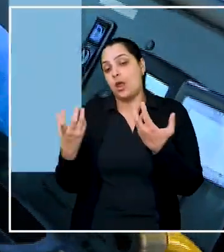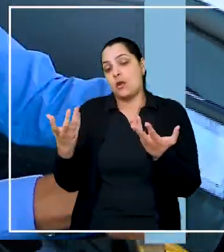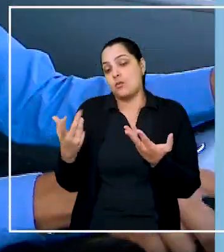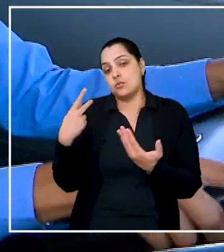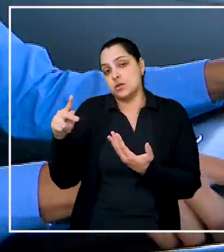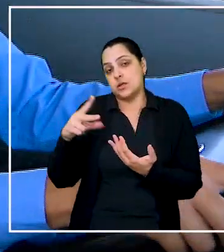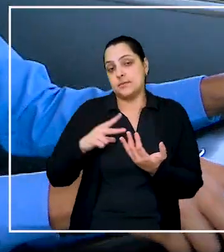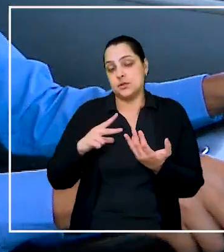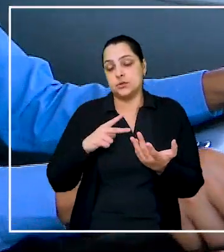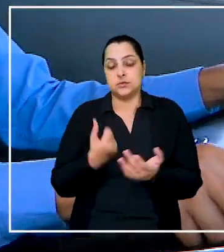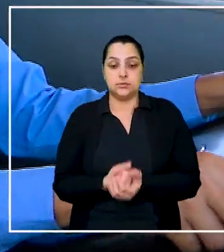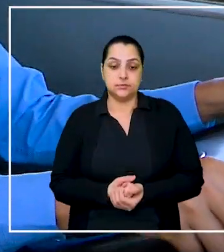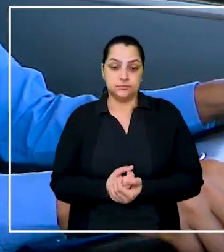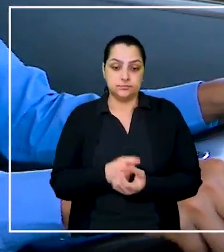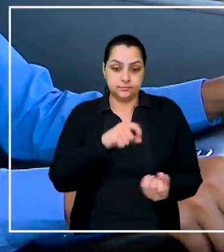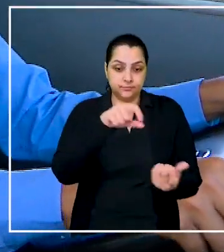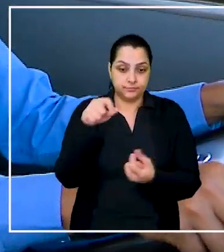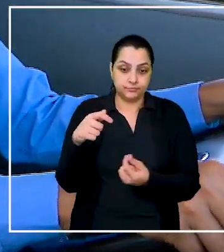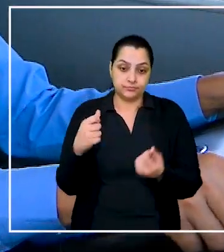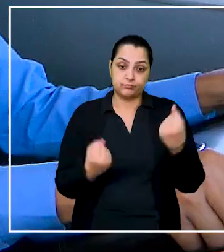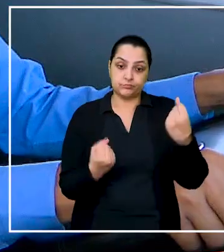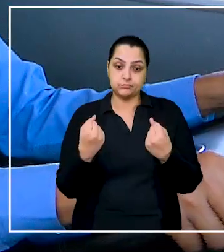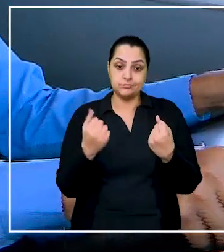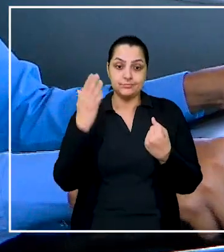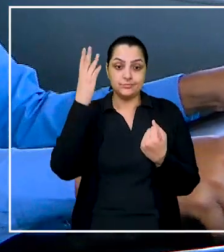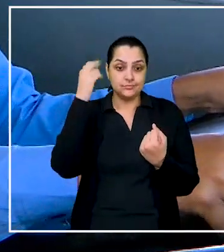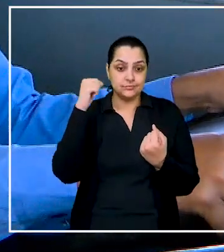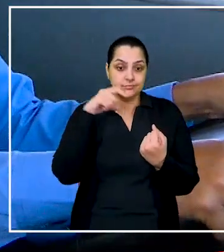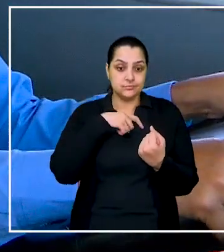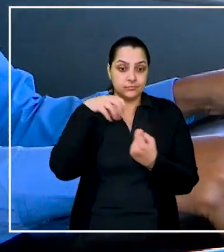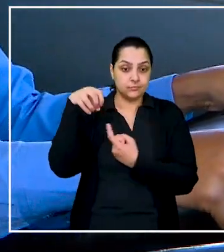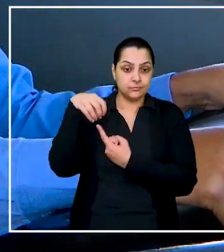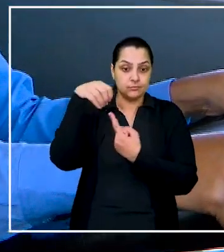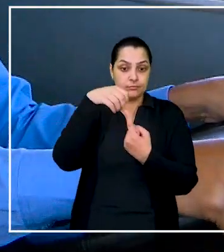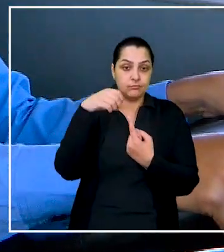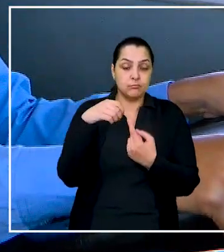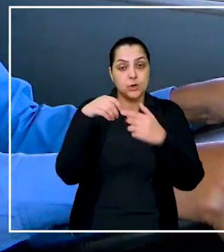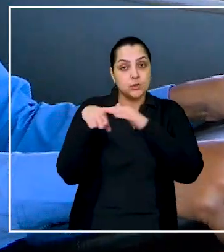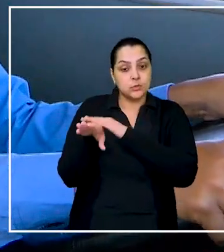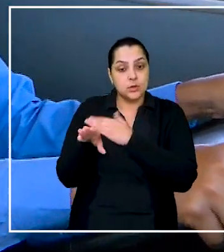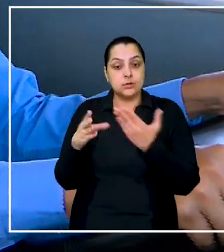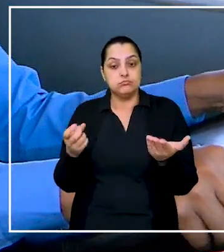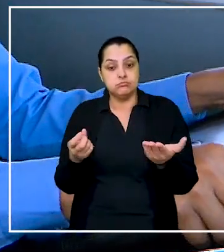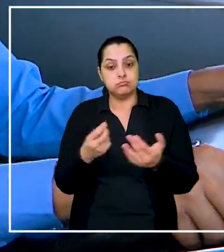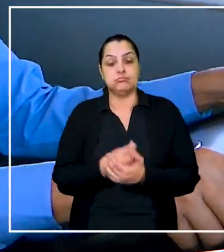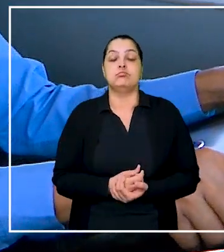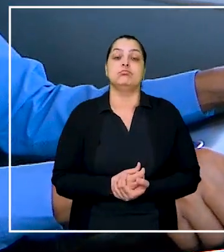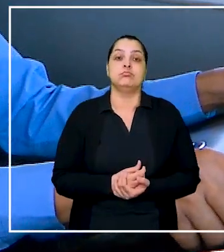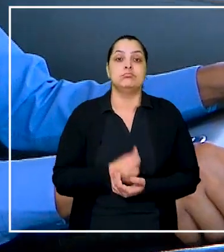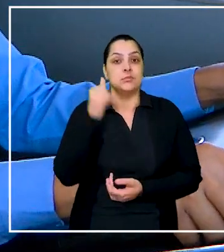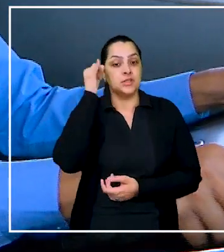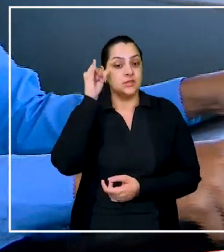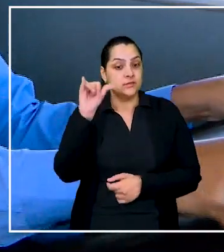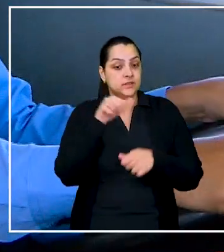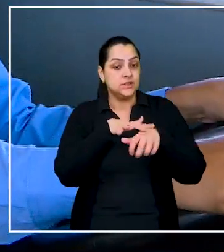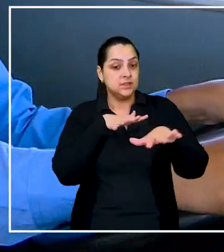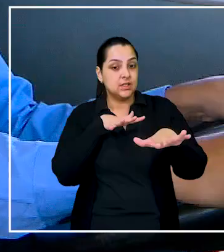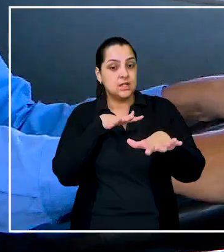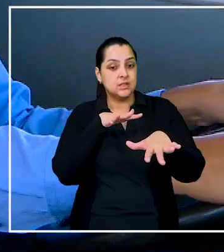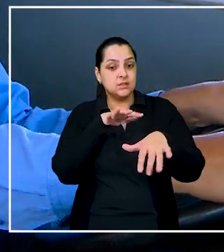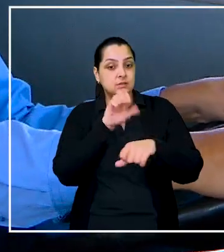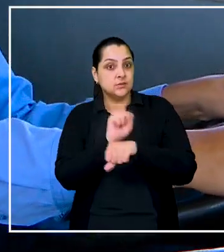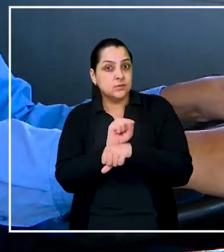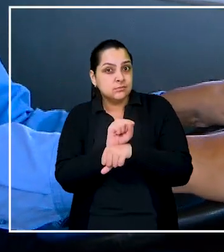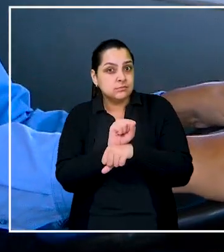A geolocalização contribui para que o motorista saiba onde tem pontos de retenção. Com isso, ele evita o